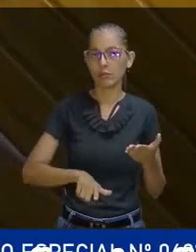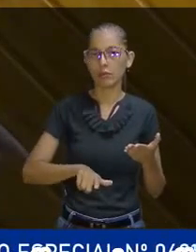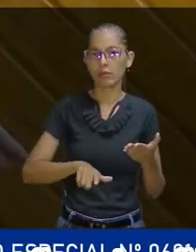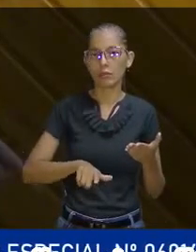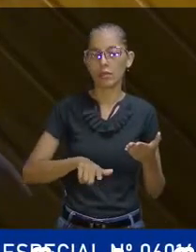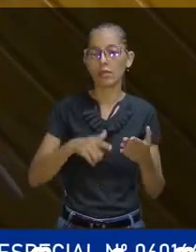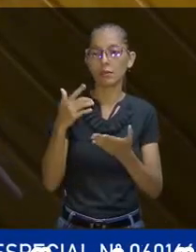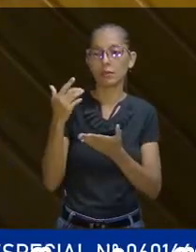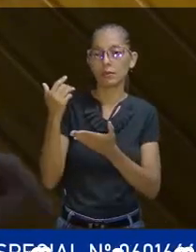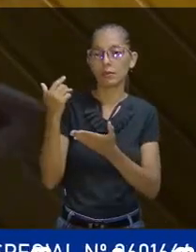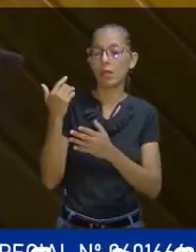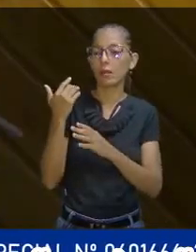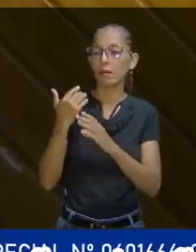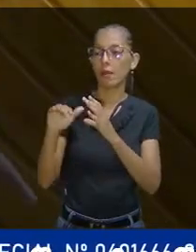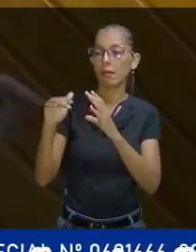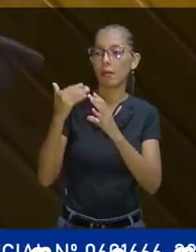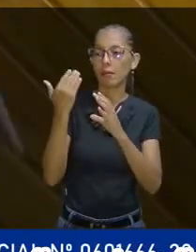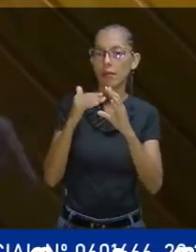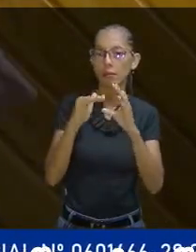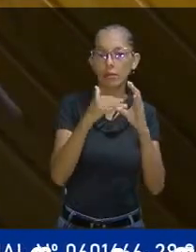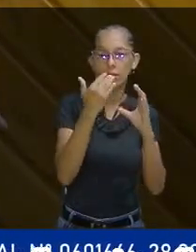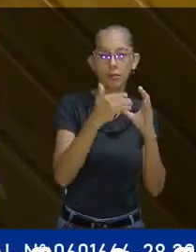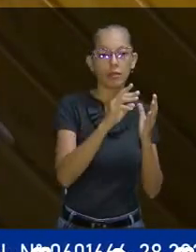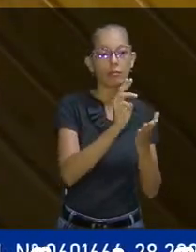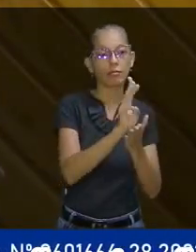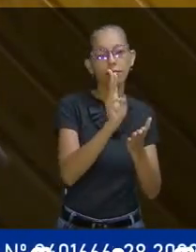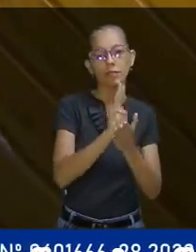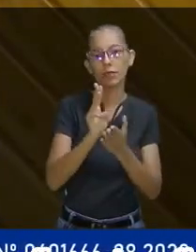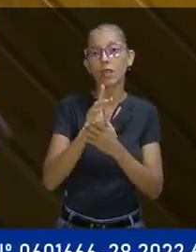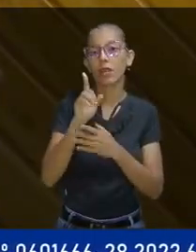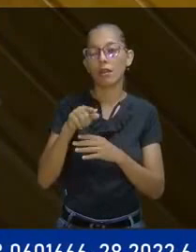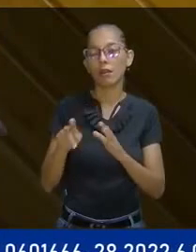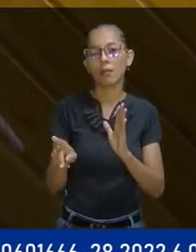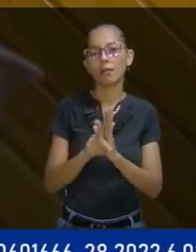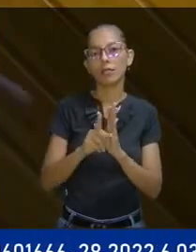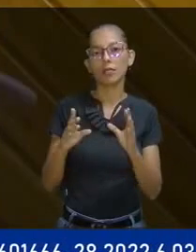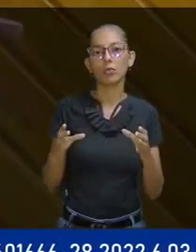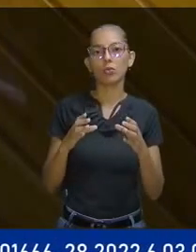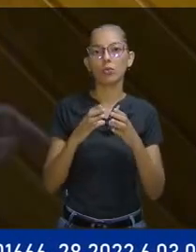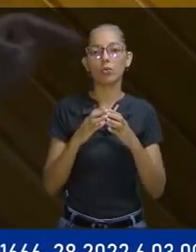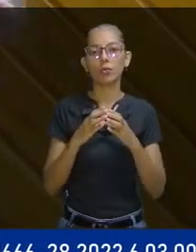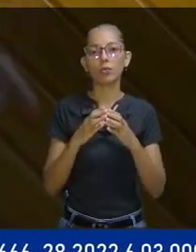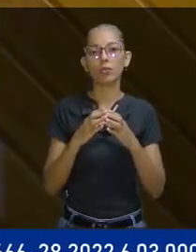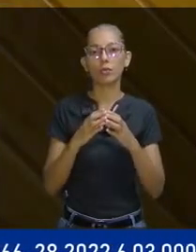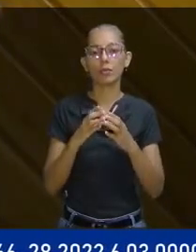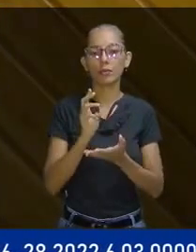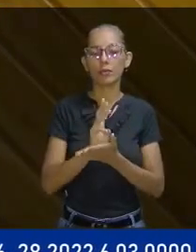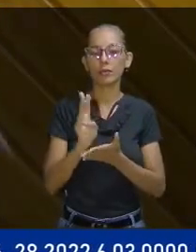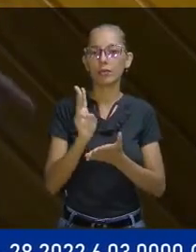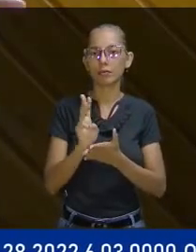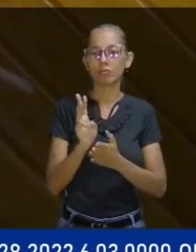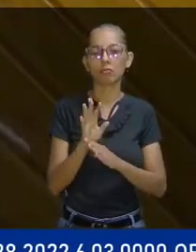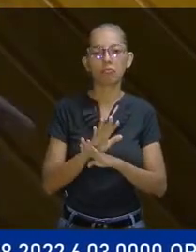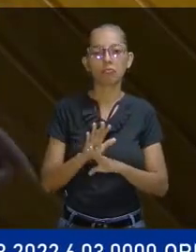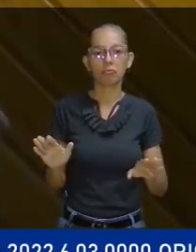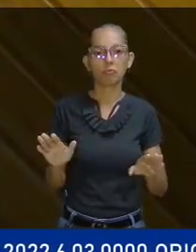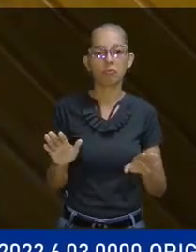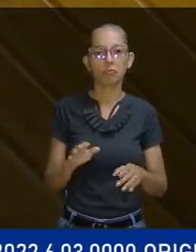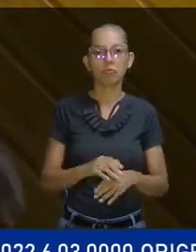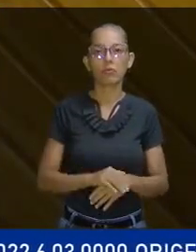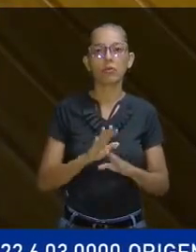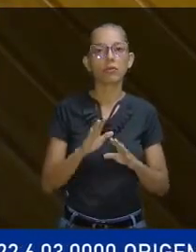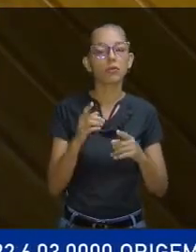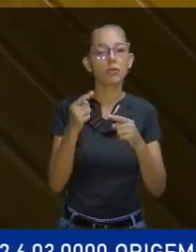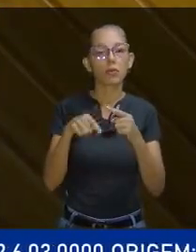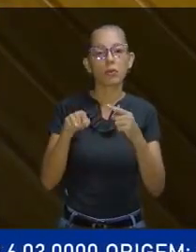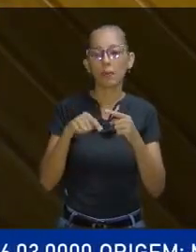que constam, essas informações, elas são no grupo de WhatsApp de Yuri Alessi, que não tem nenhuma relação